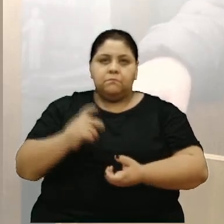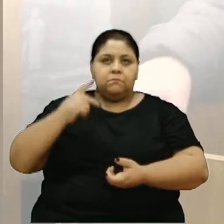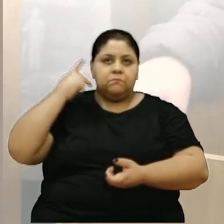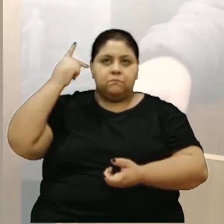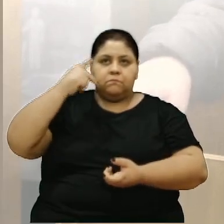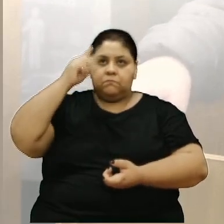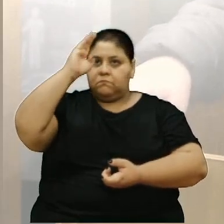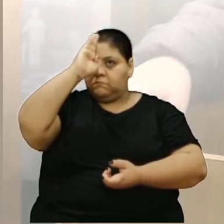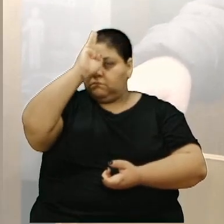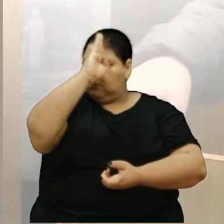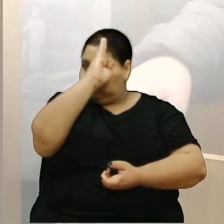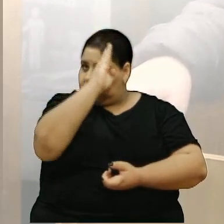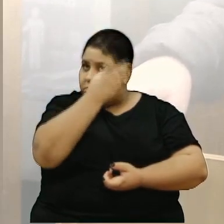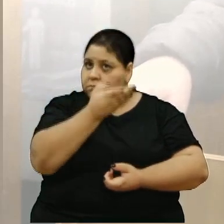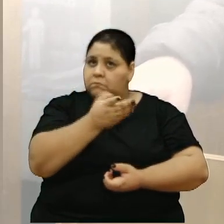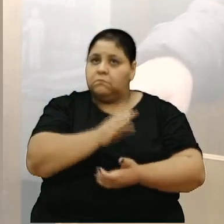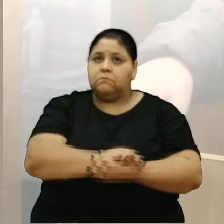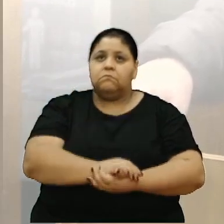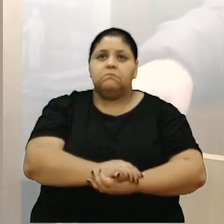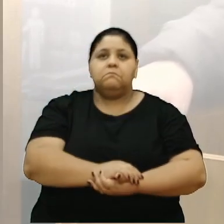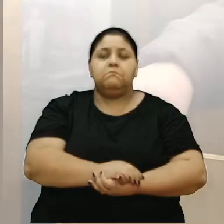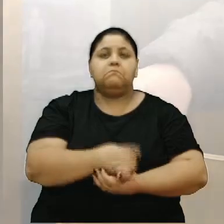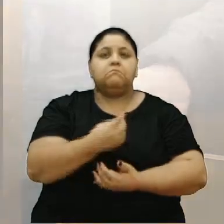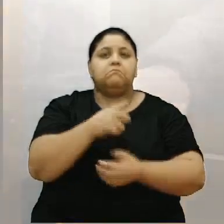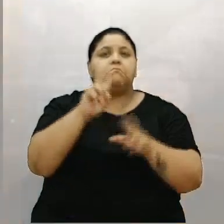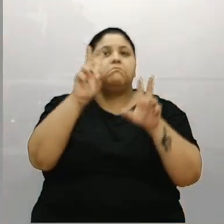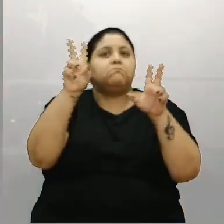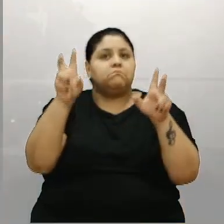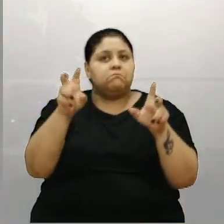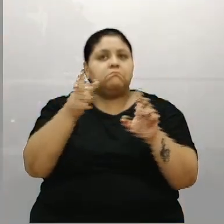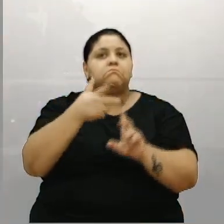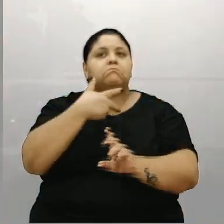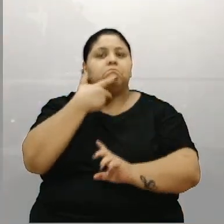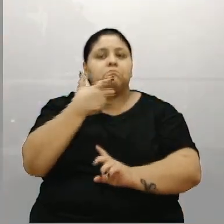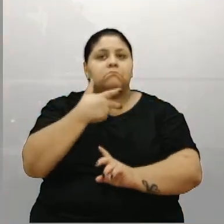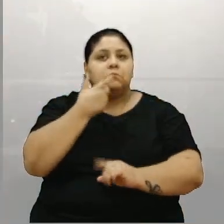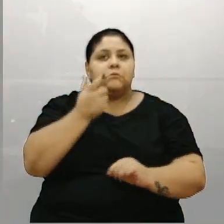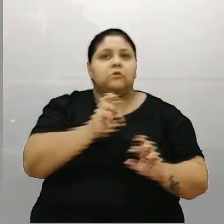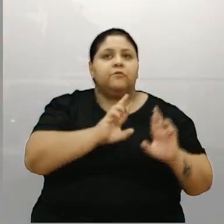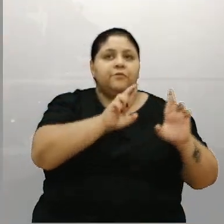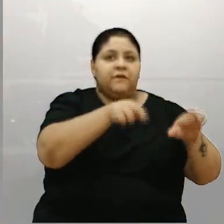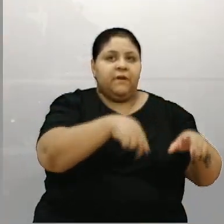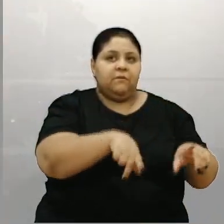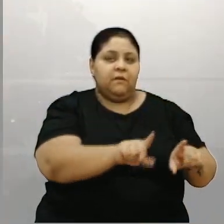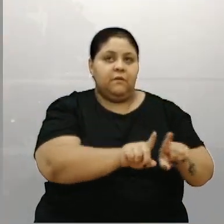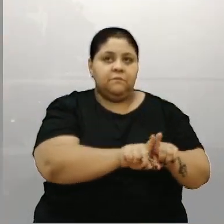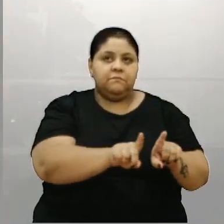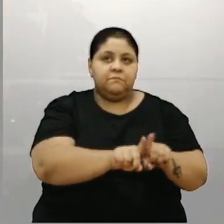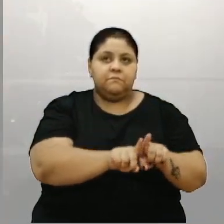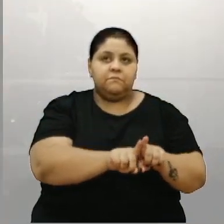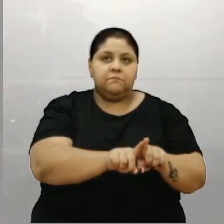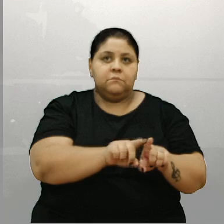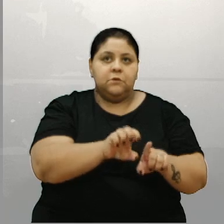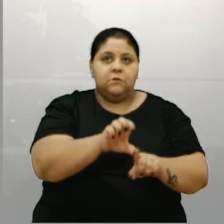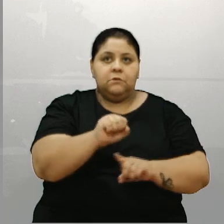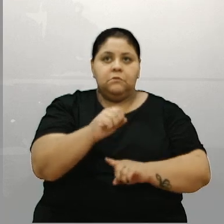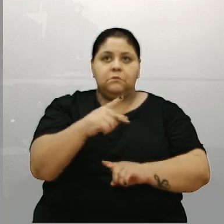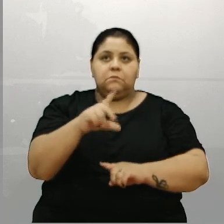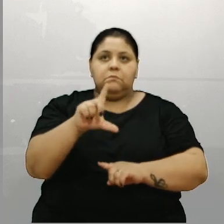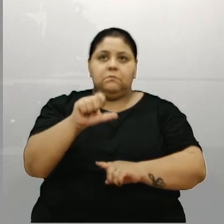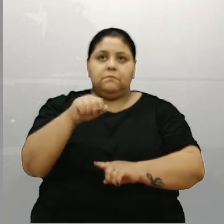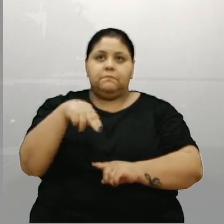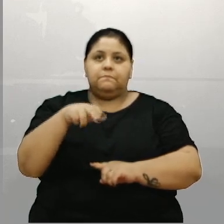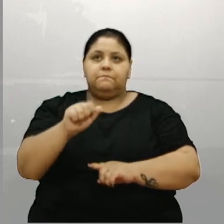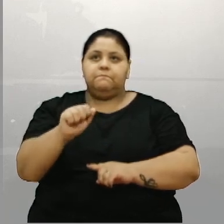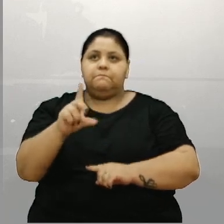Bressan, isso é um assunto que o senhor tem levado ali lá na região Esplanada. Olha lá, onde é que está o cavalo?